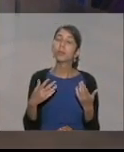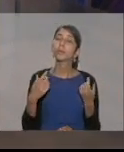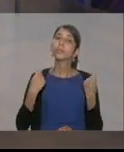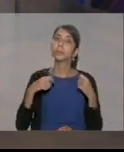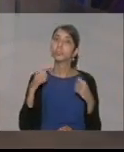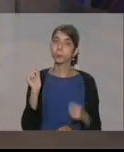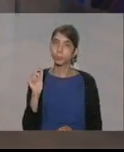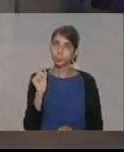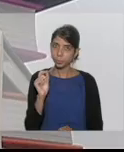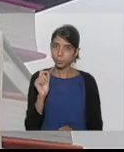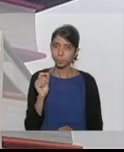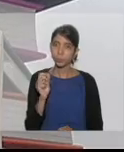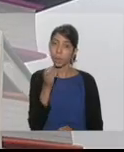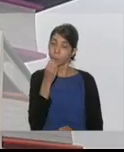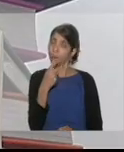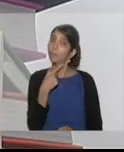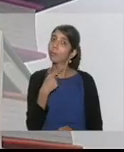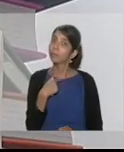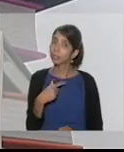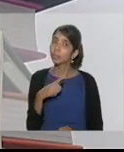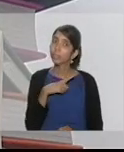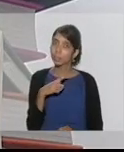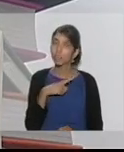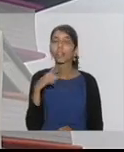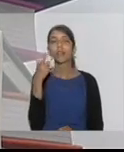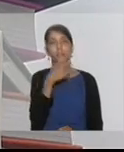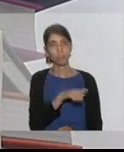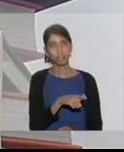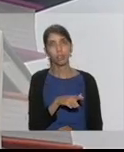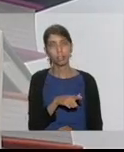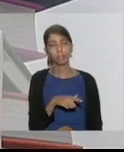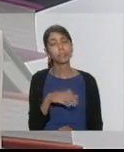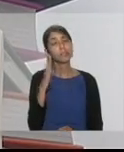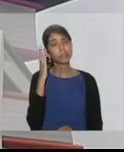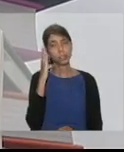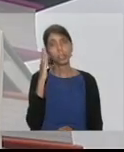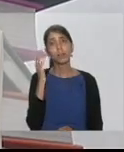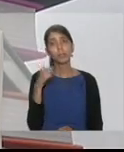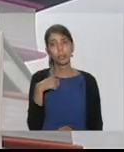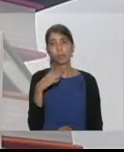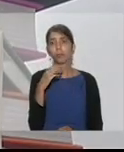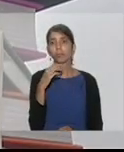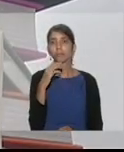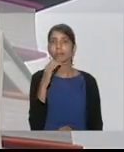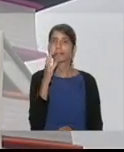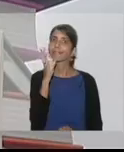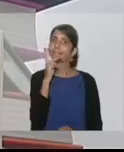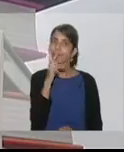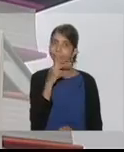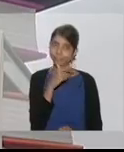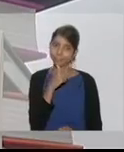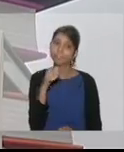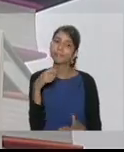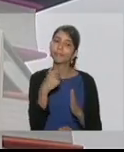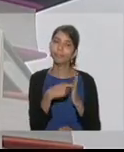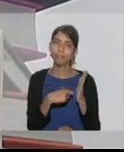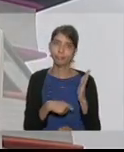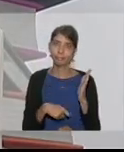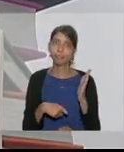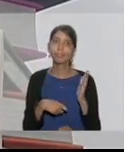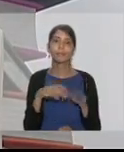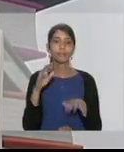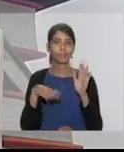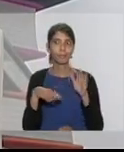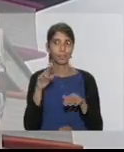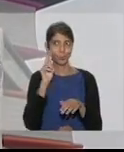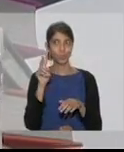o seguinte, havendo boa vontade, a gente consegue. Obviamente, eu sou lenta para escrever. Enquanto eu vejo